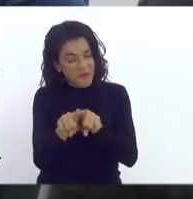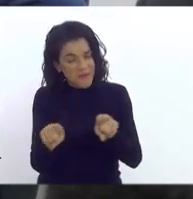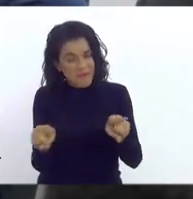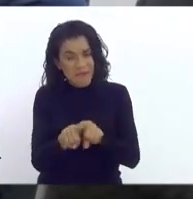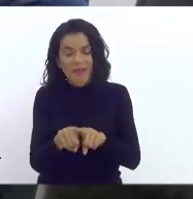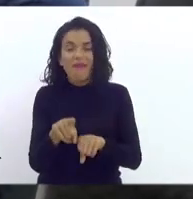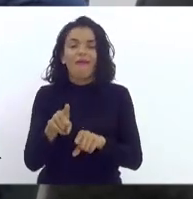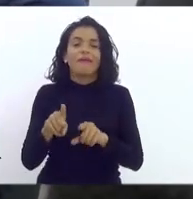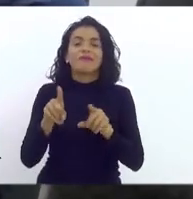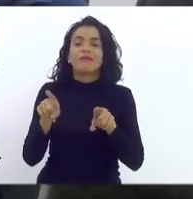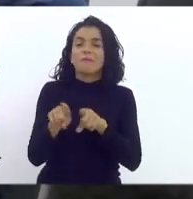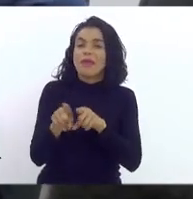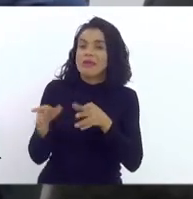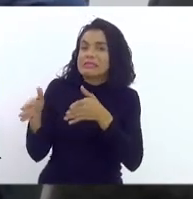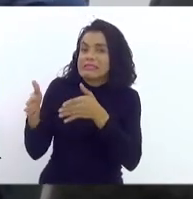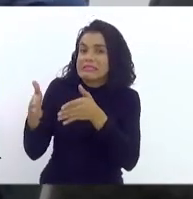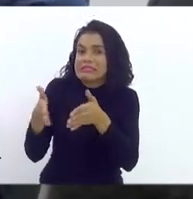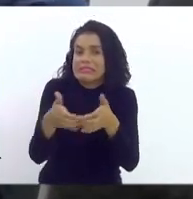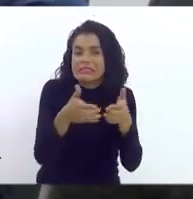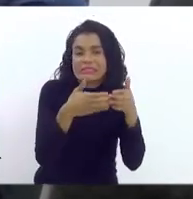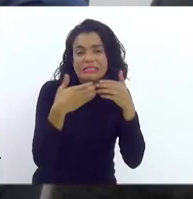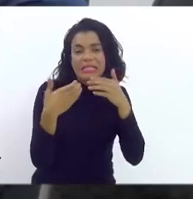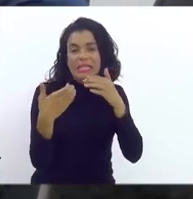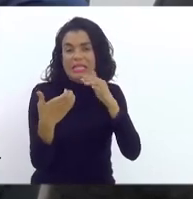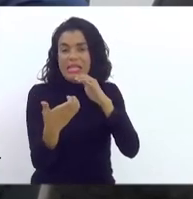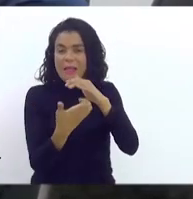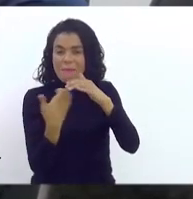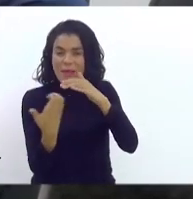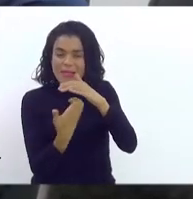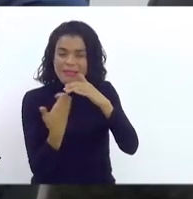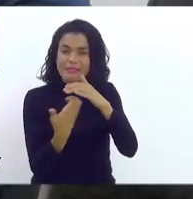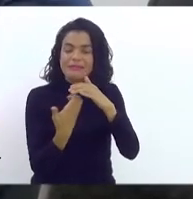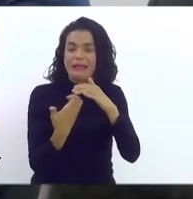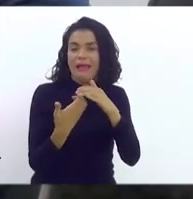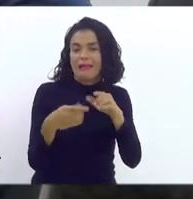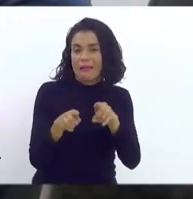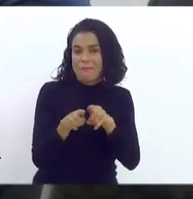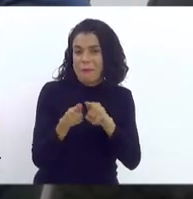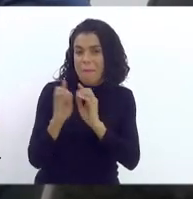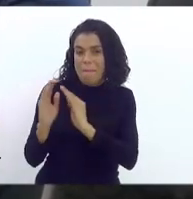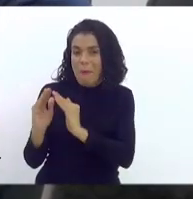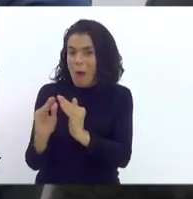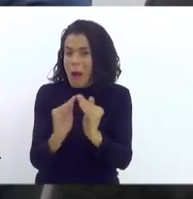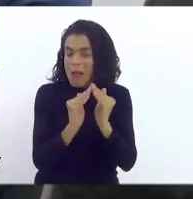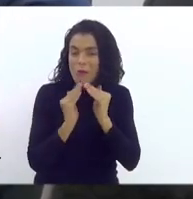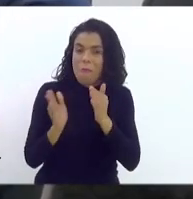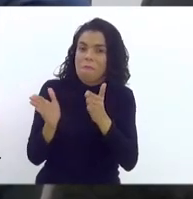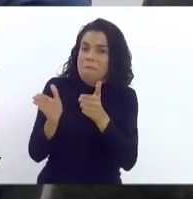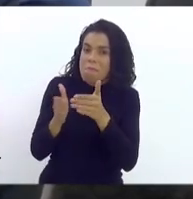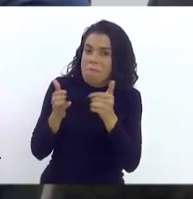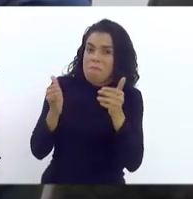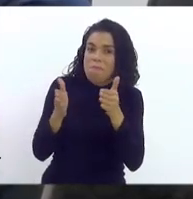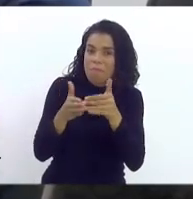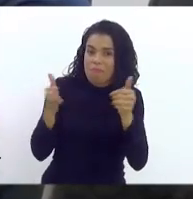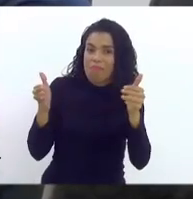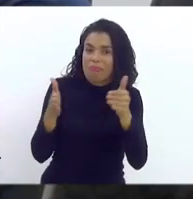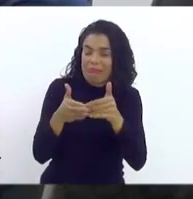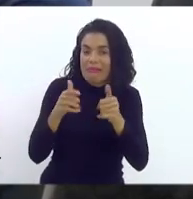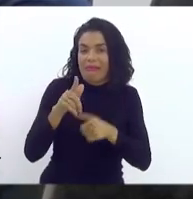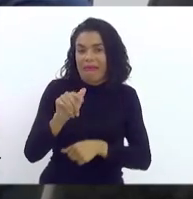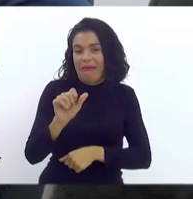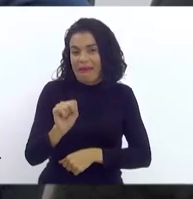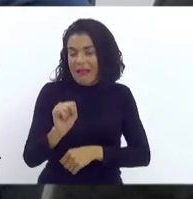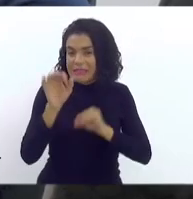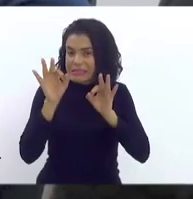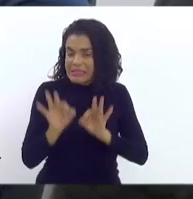clamor de toda a rede de empresários, dos moradores, dos empreendedores do local, implorando pela rede, que a rede